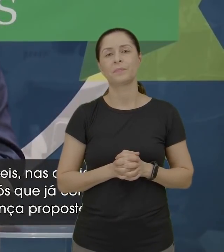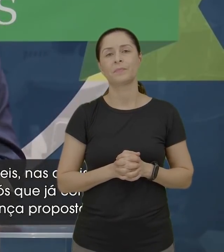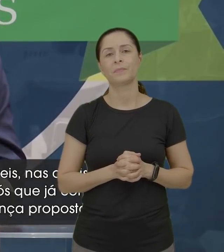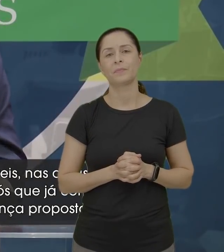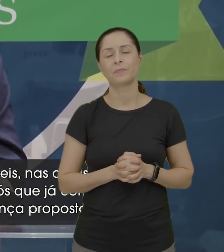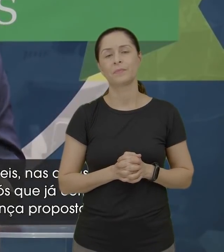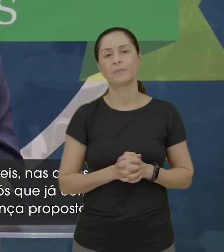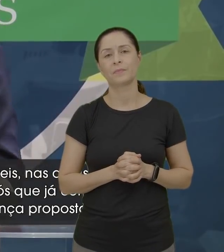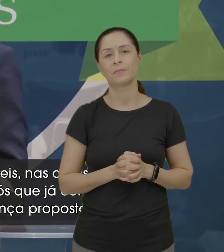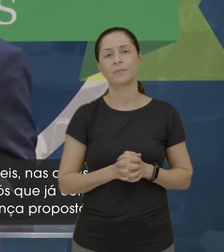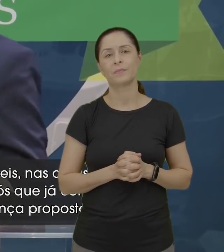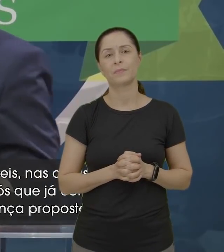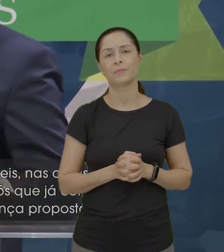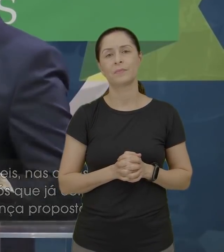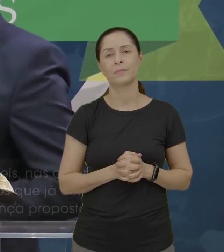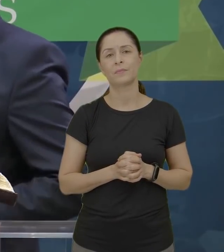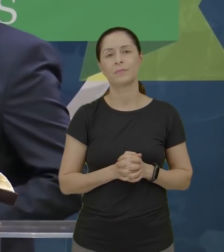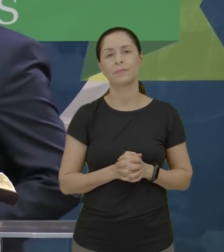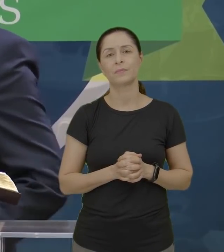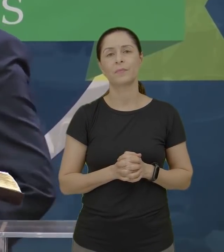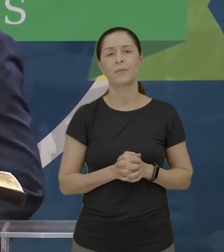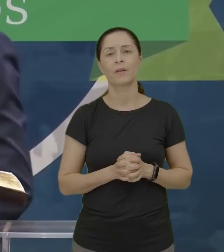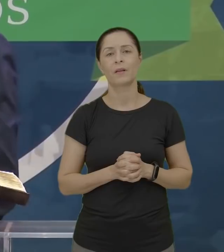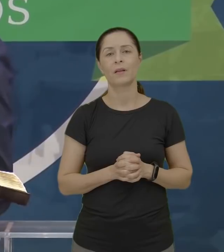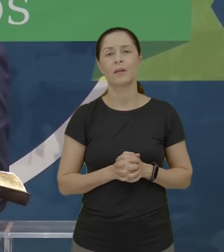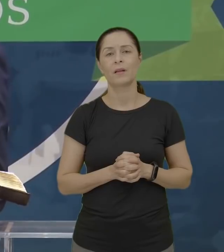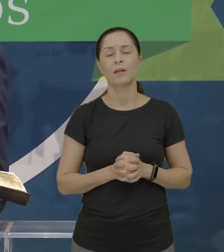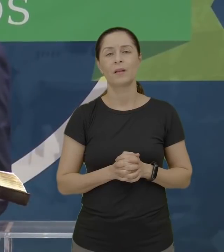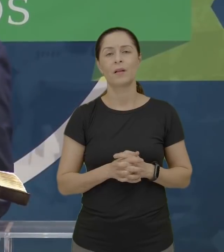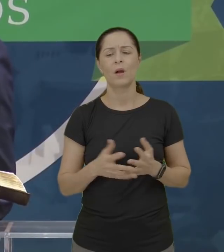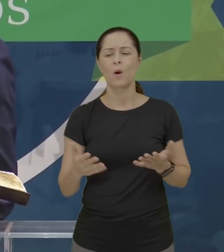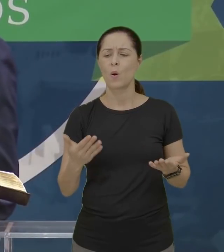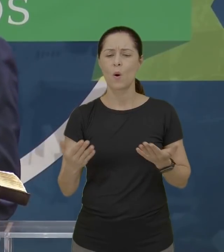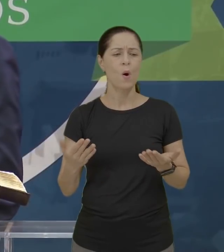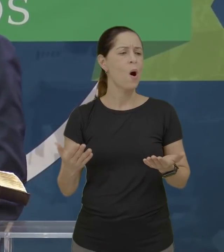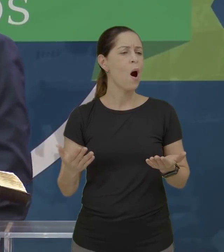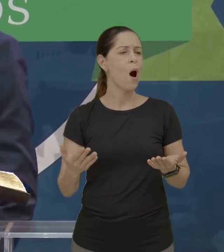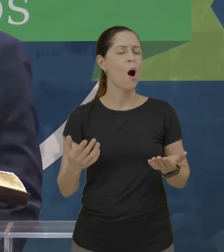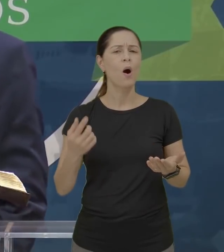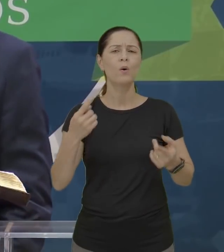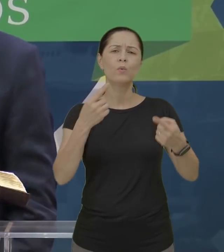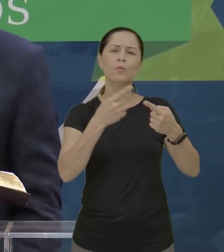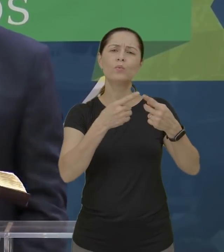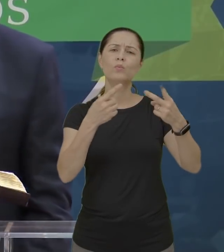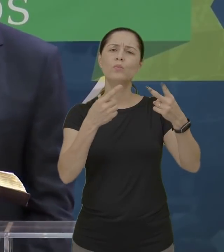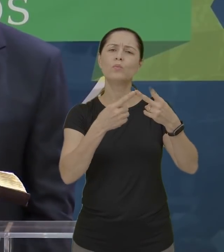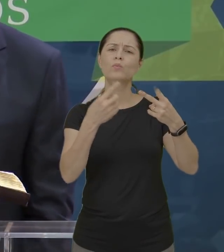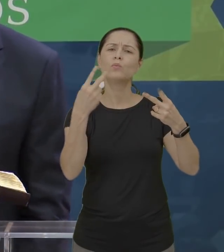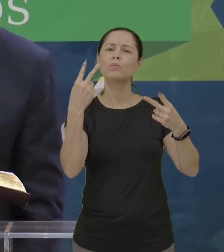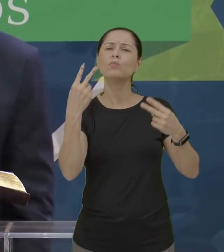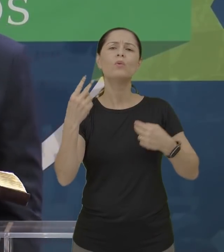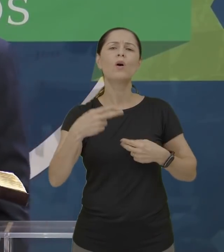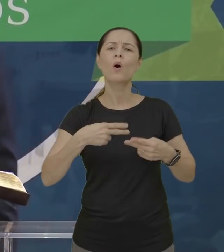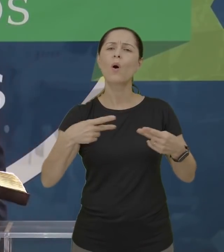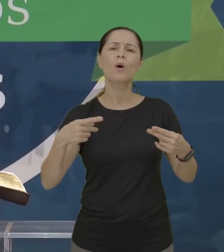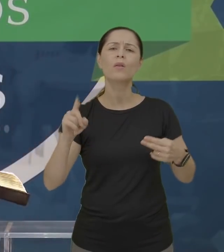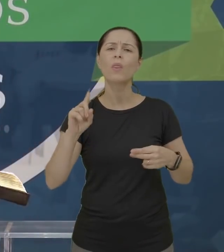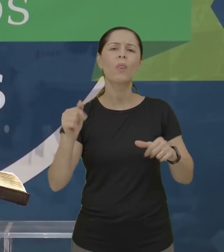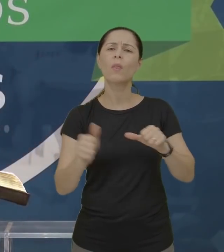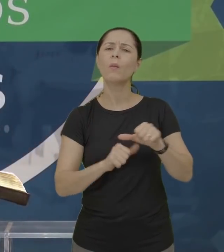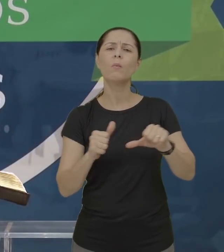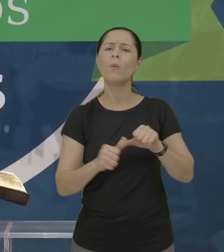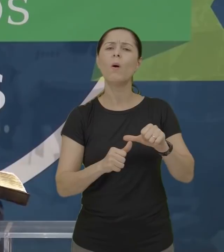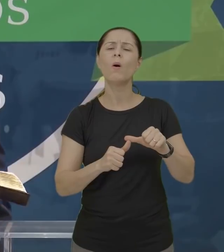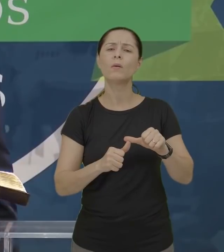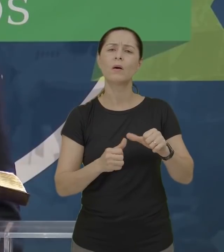vocês. Quais são essas duas coisas imutáveis aí? Quais são essas duas coisas imutáveis? Para nos